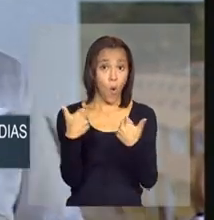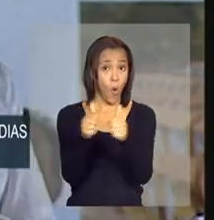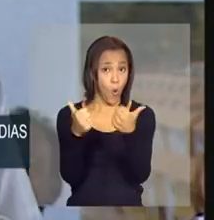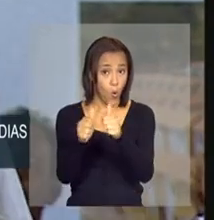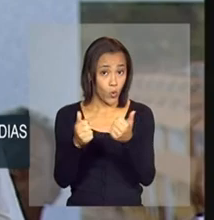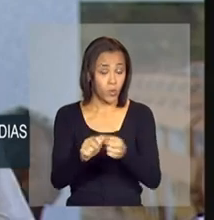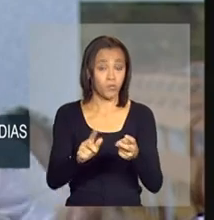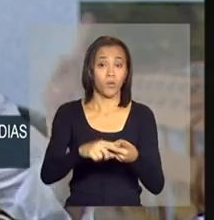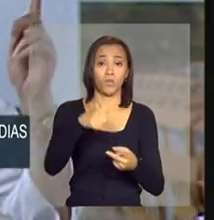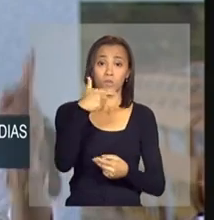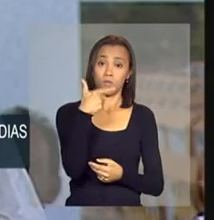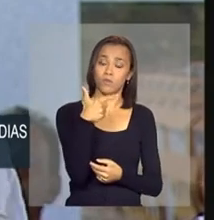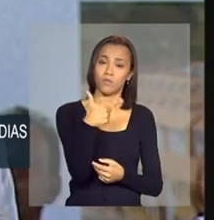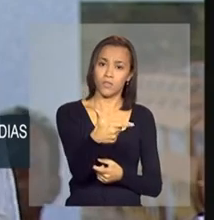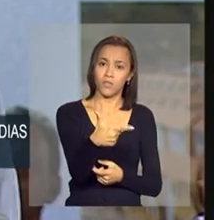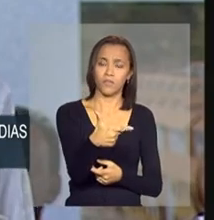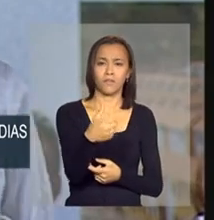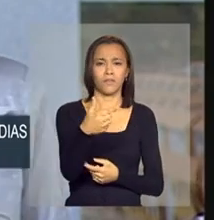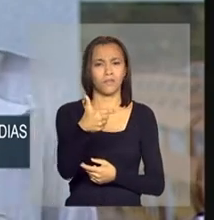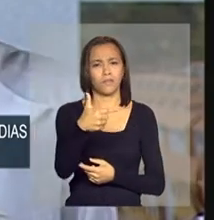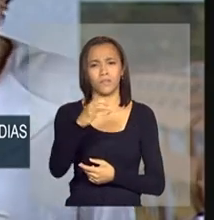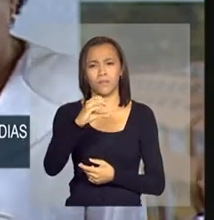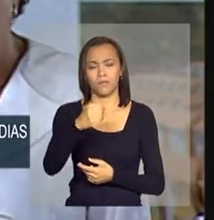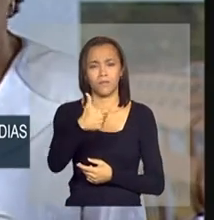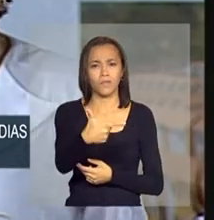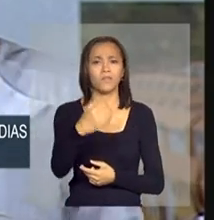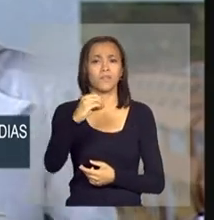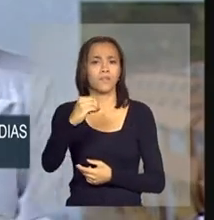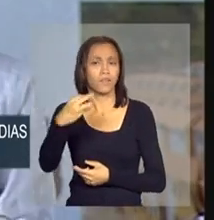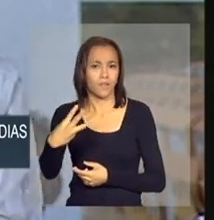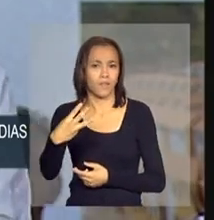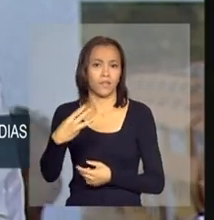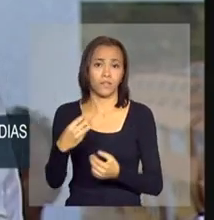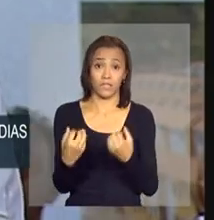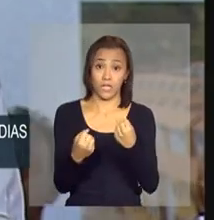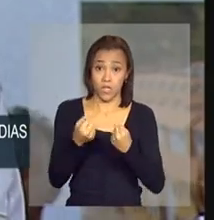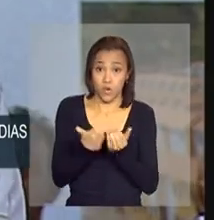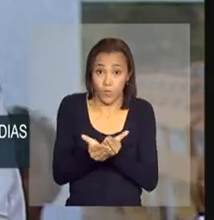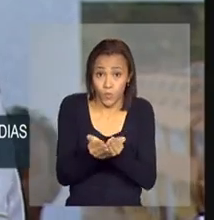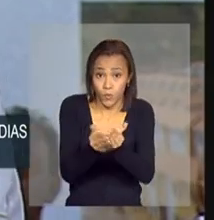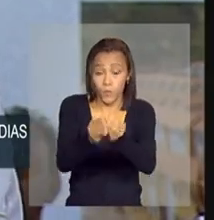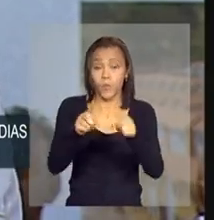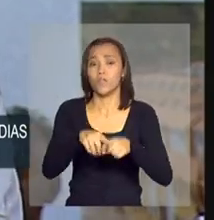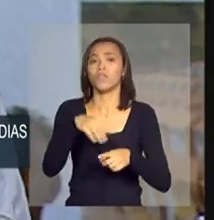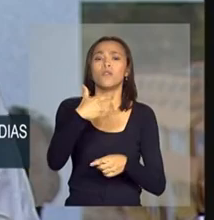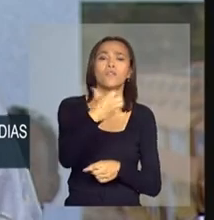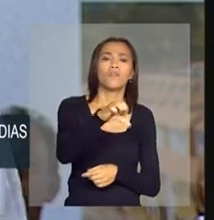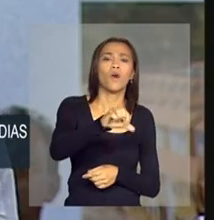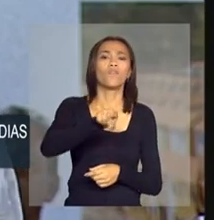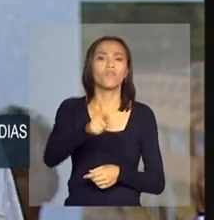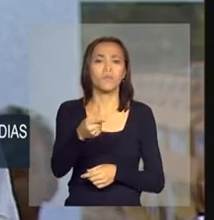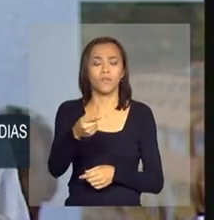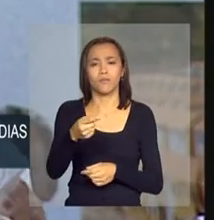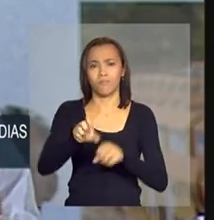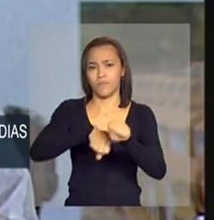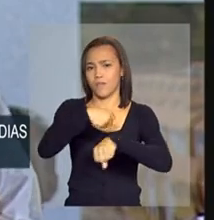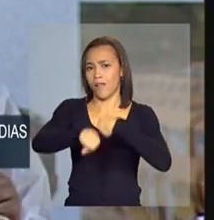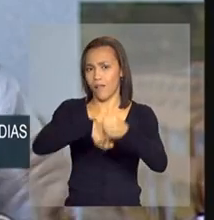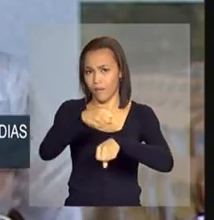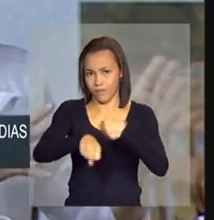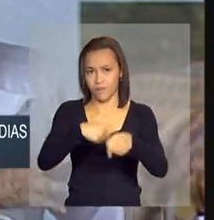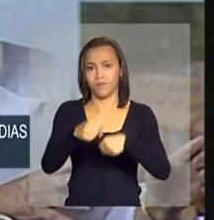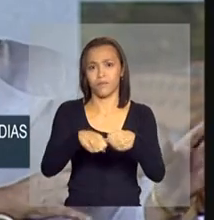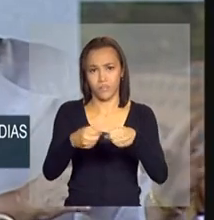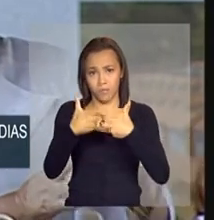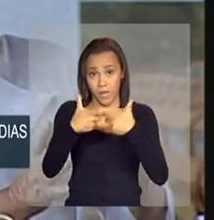203 lanchas para transportar estudantes e 9 mil bicicletas e capacetes e para